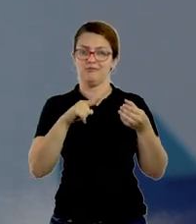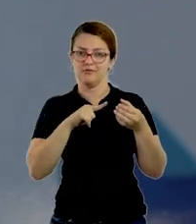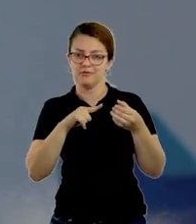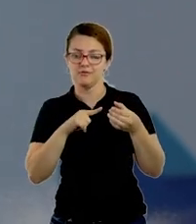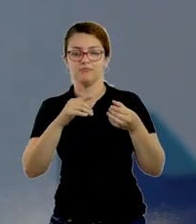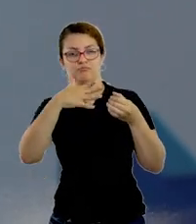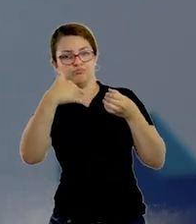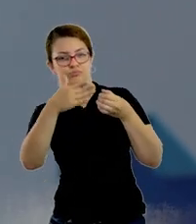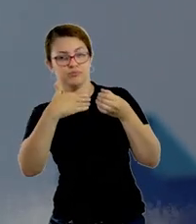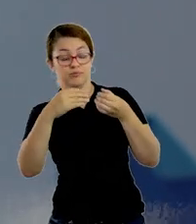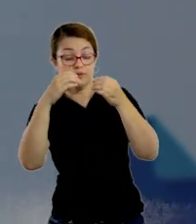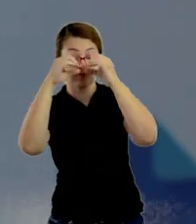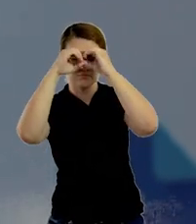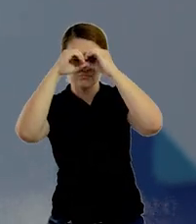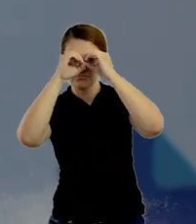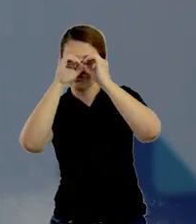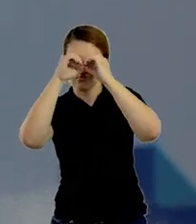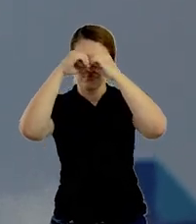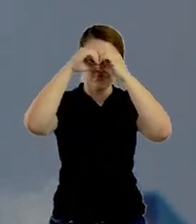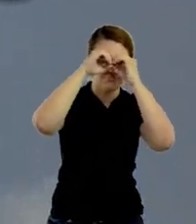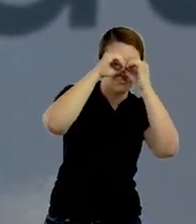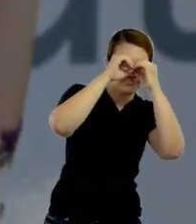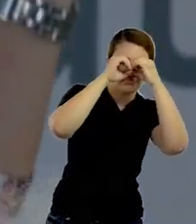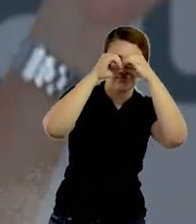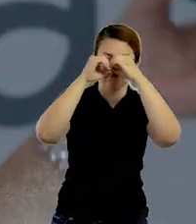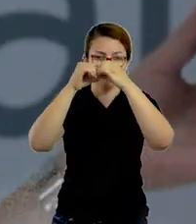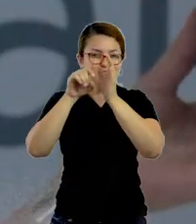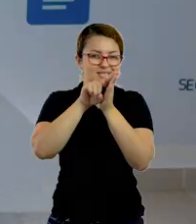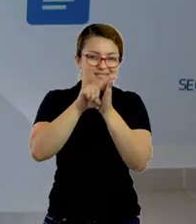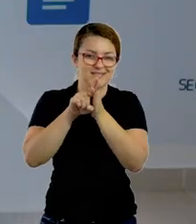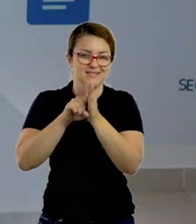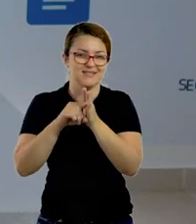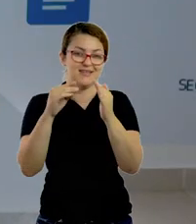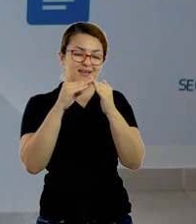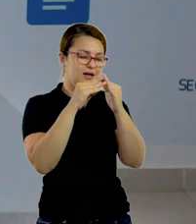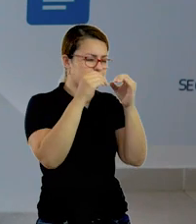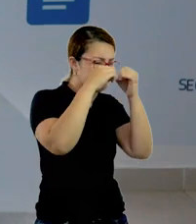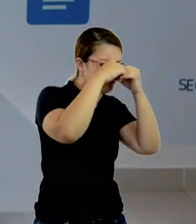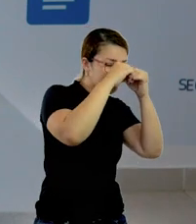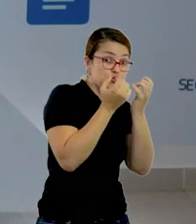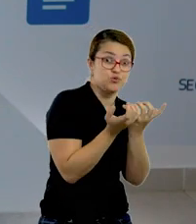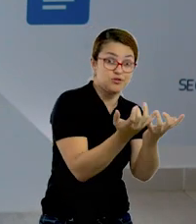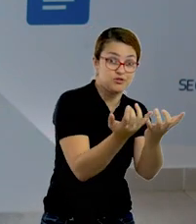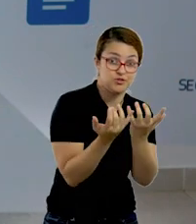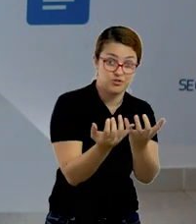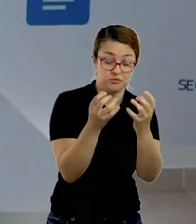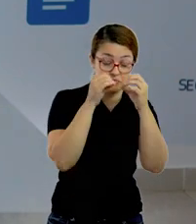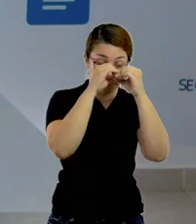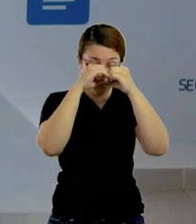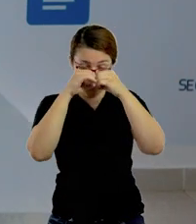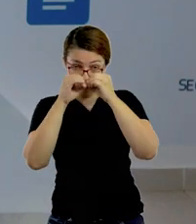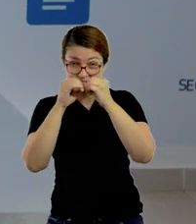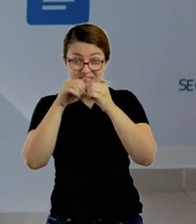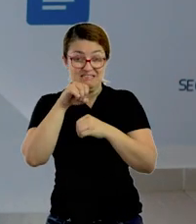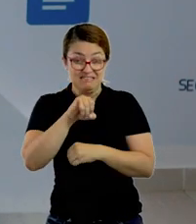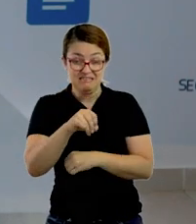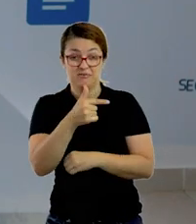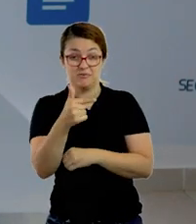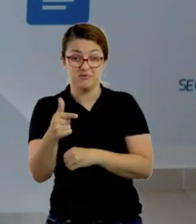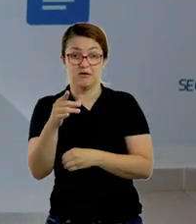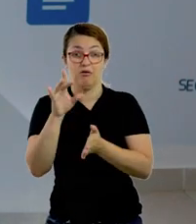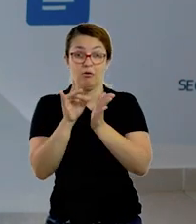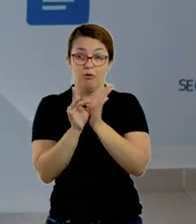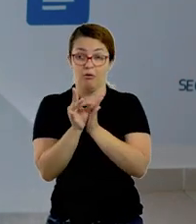que você tiver e faz o binóculo para ele brincar, para ele pesquisar no jardim, em casa. Se caso você não tiver